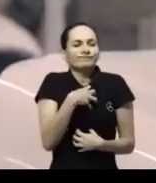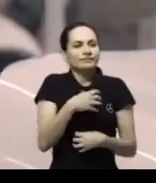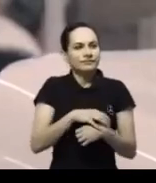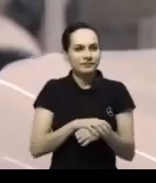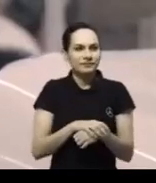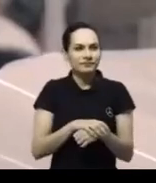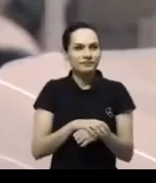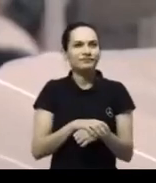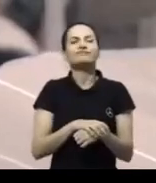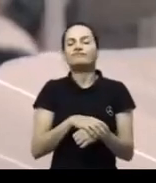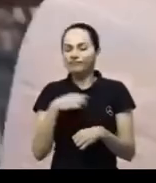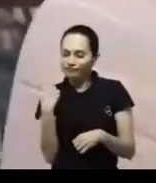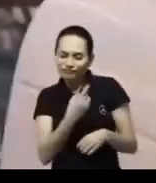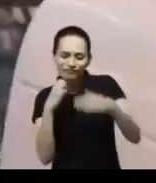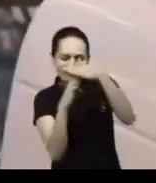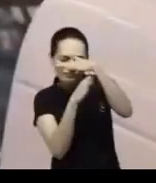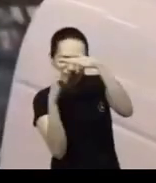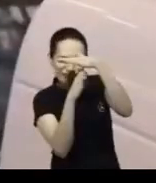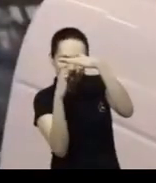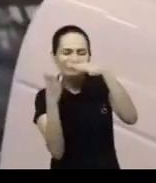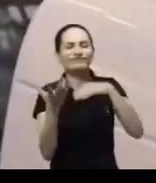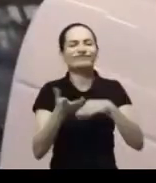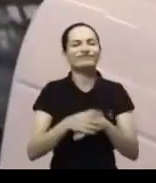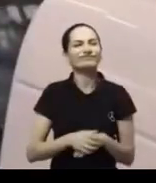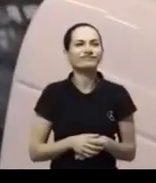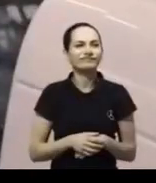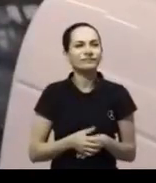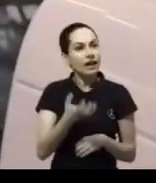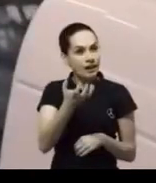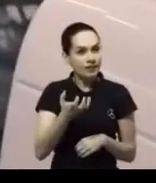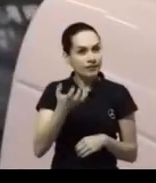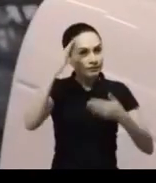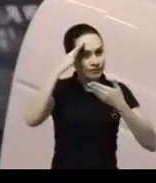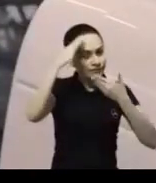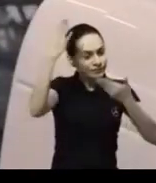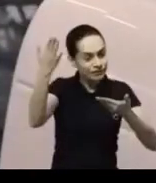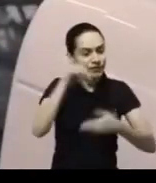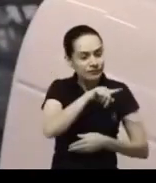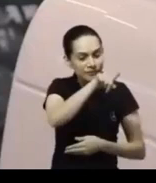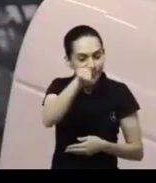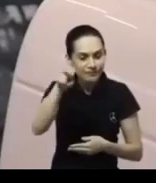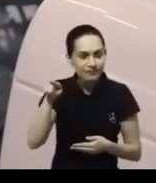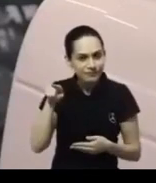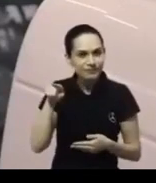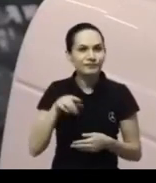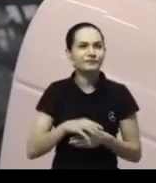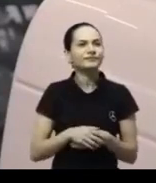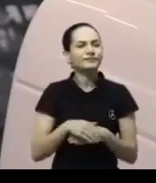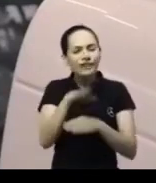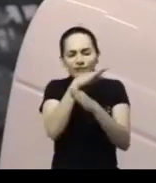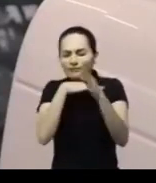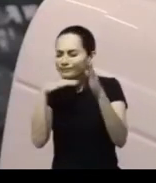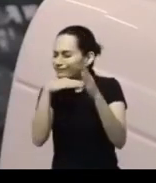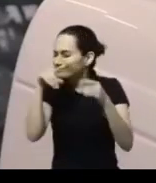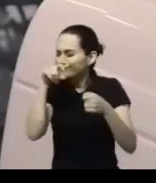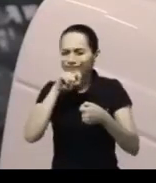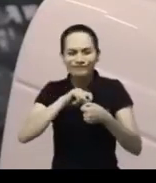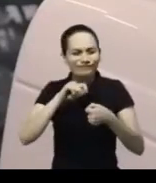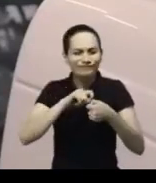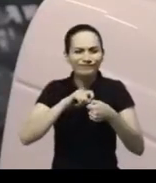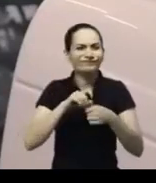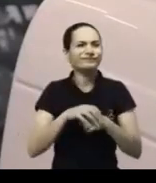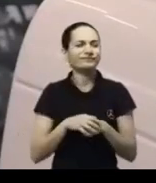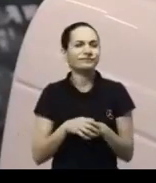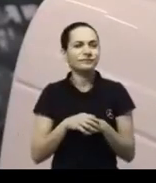forte com a nossa marca. Quero agradecer a vocês tudo que fazem parte da